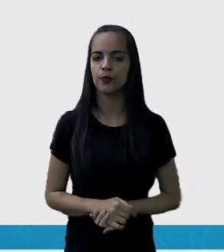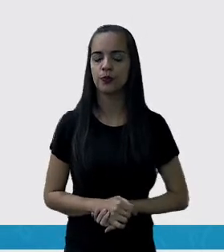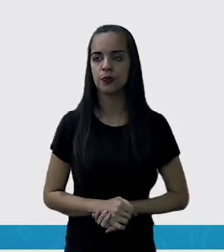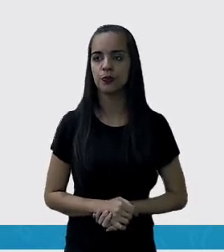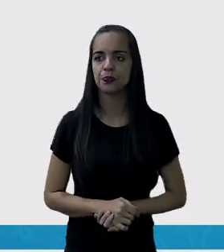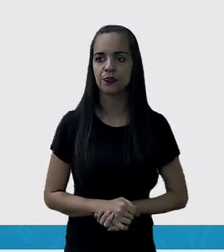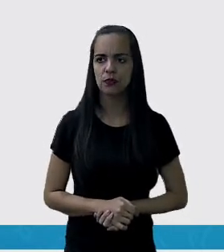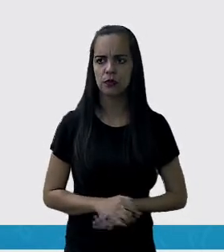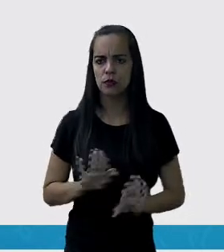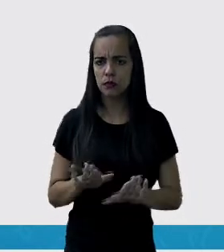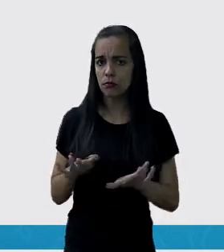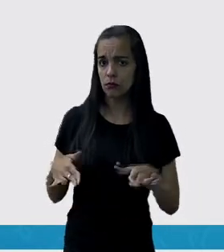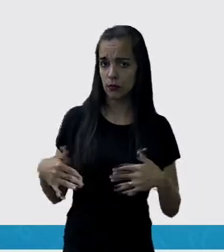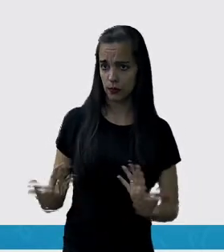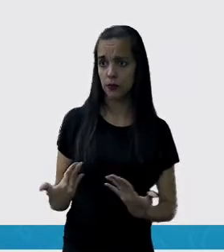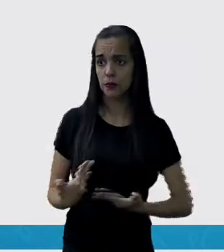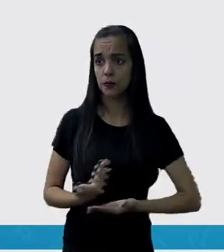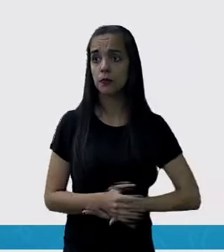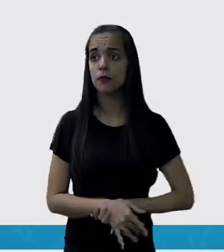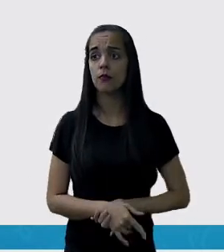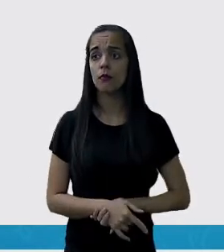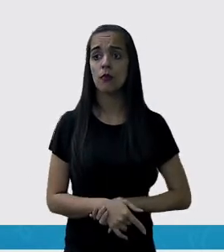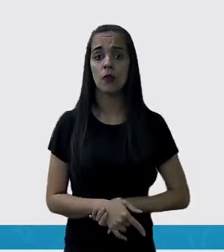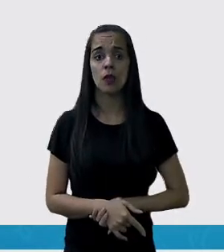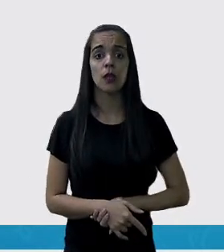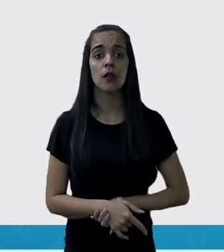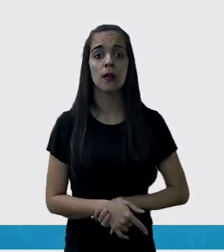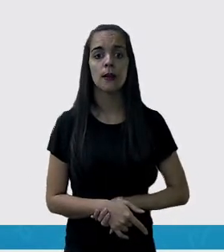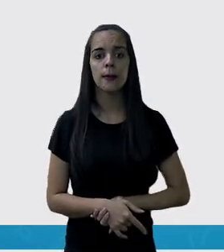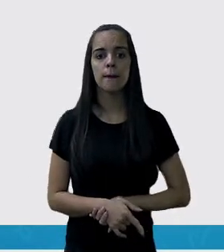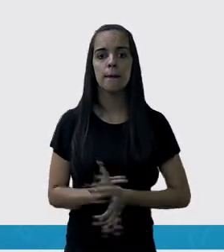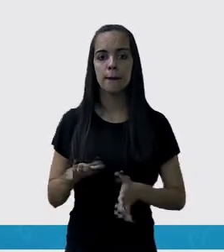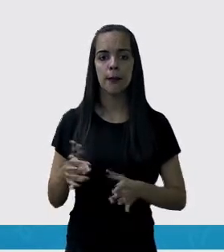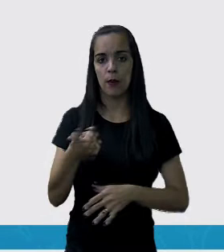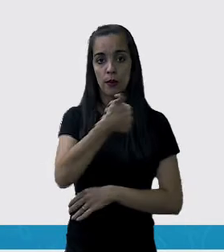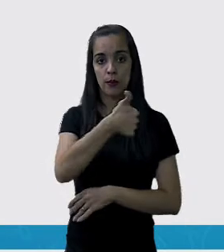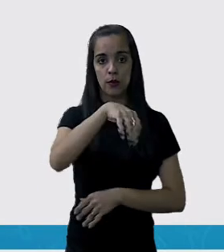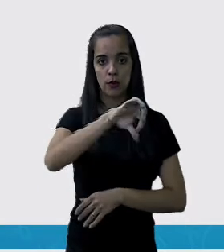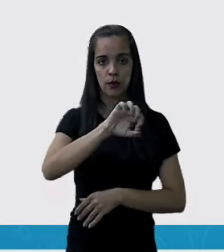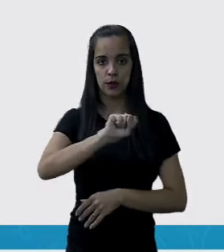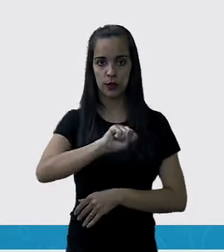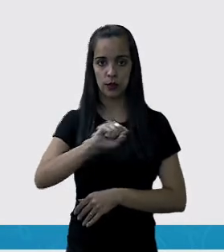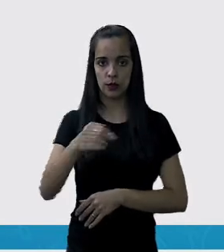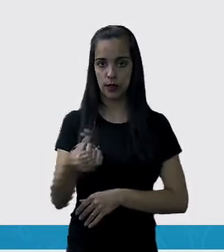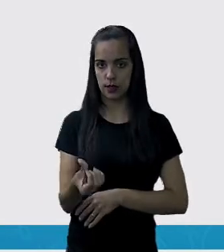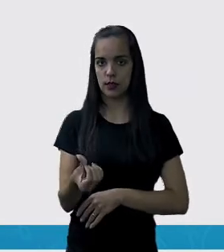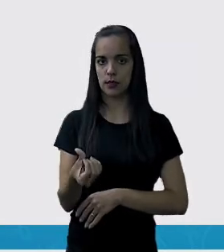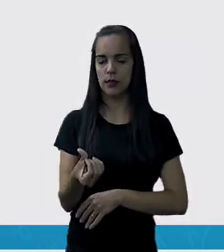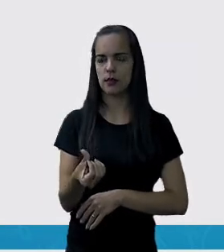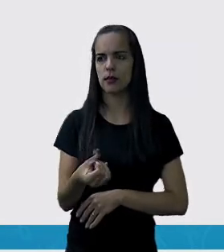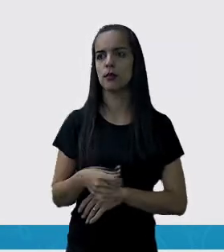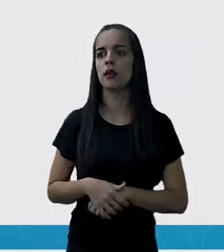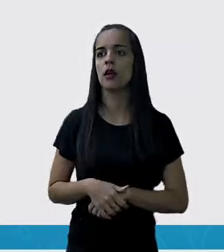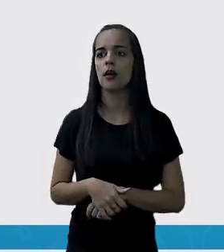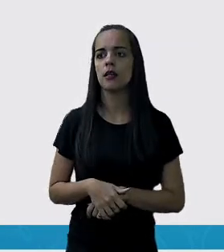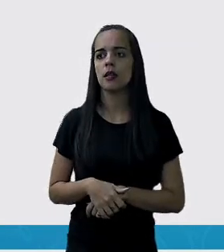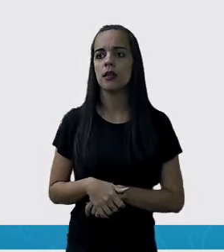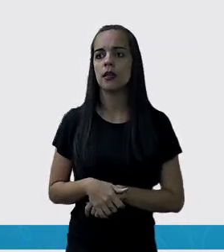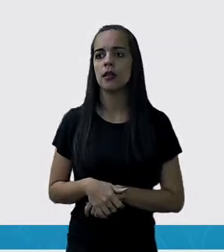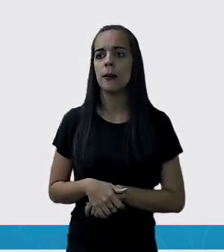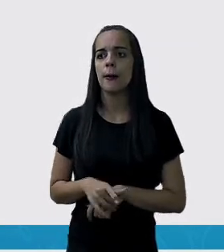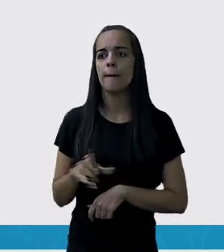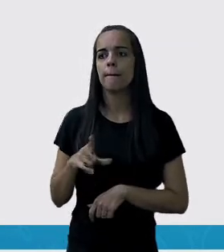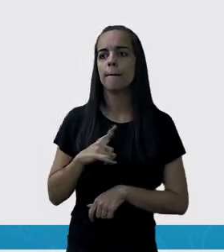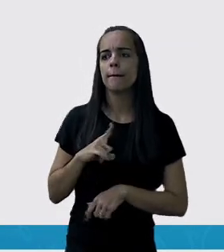do bloco. Então, olhem bem, aqui em 1986,